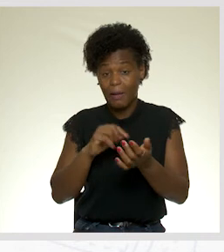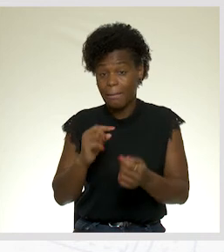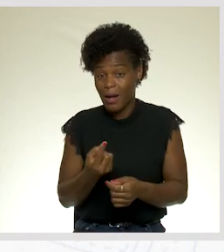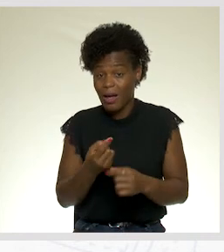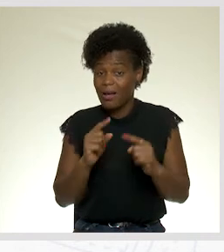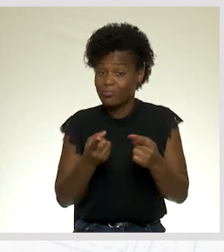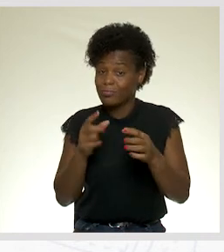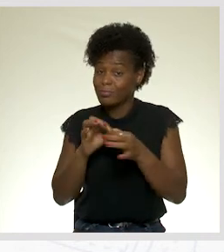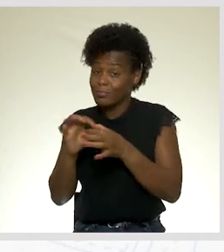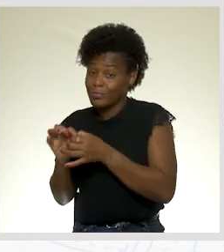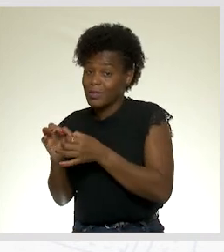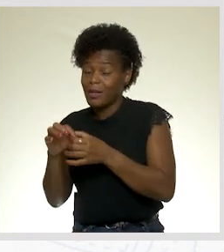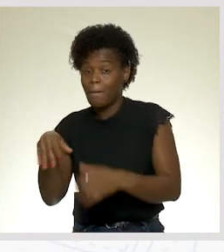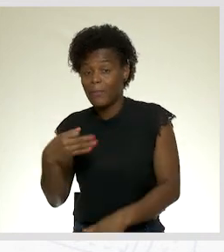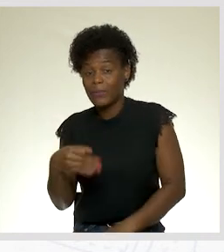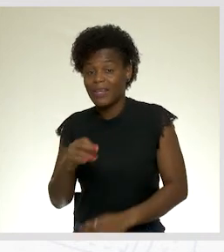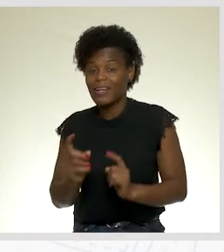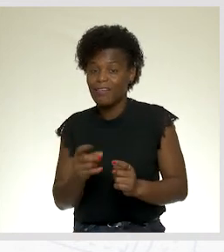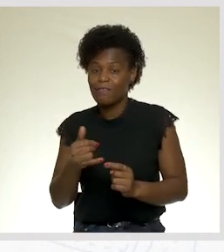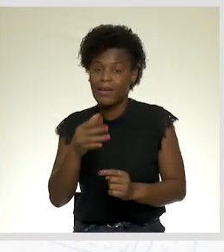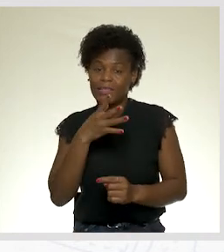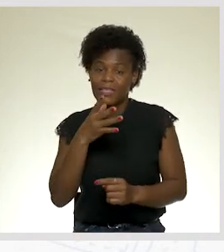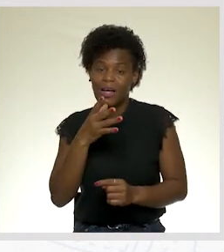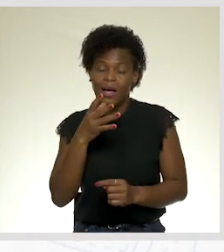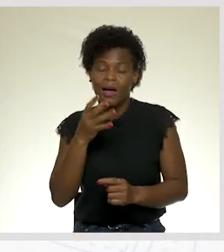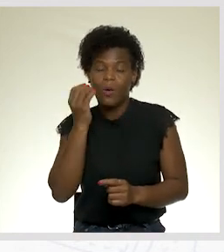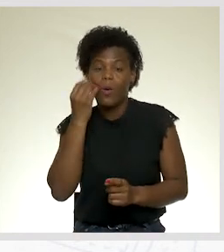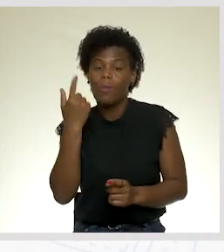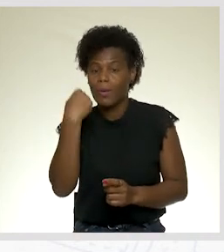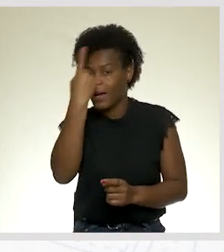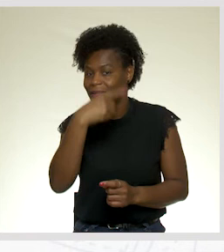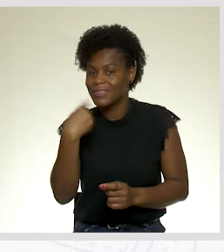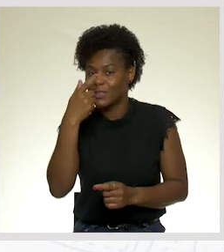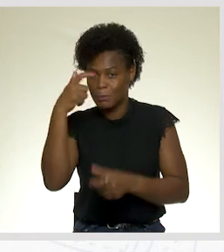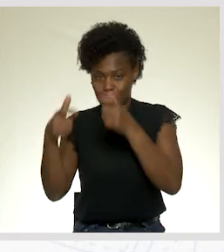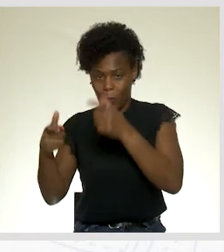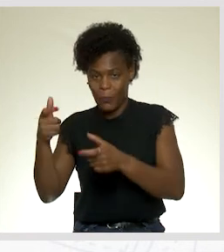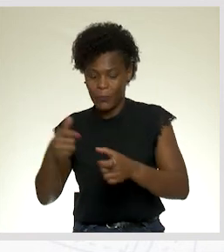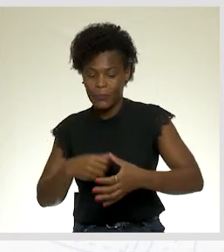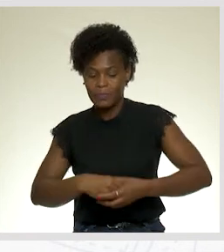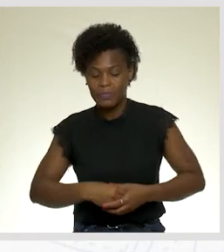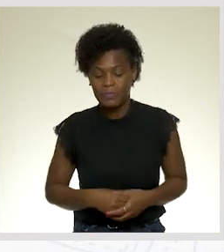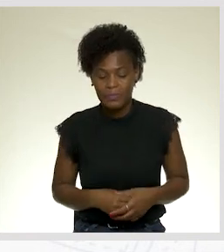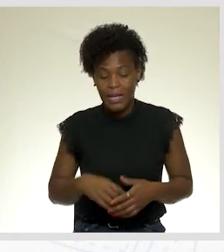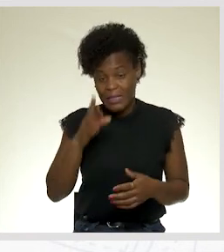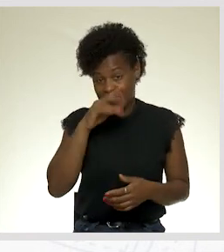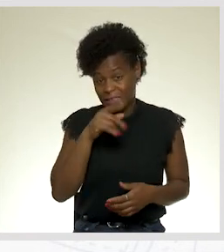necessária para a síntese das proteínas que vão determinar as características do indivíduo.